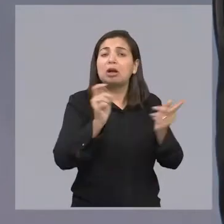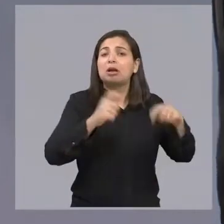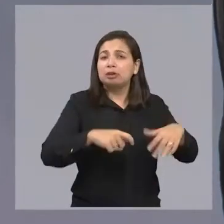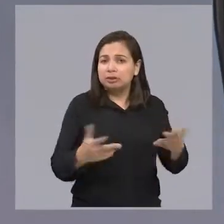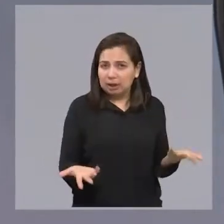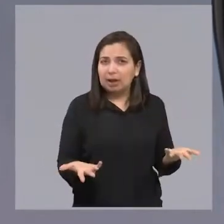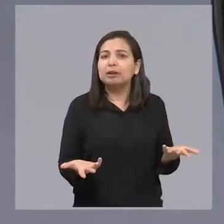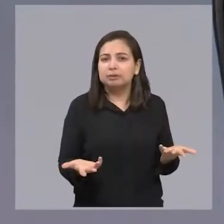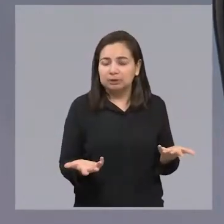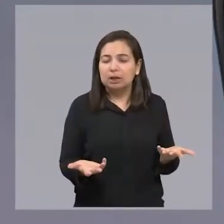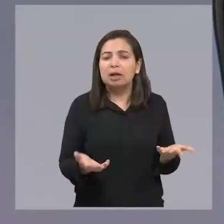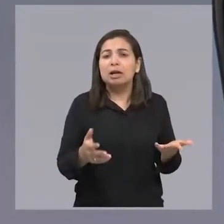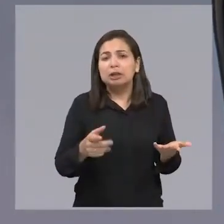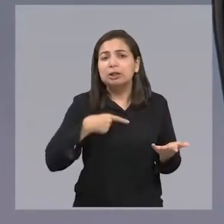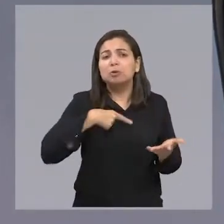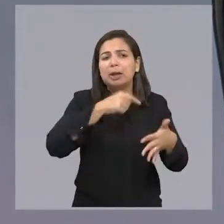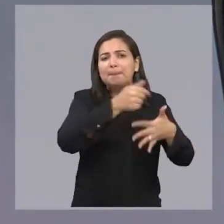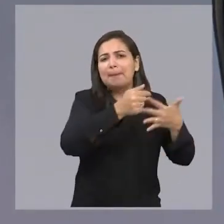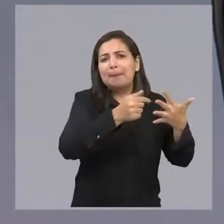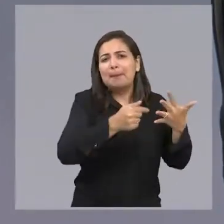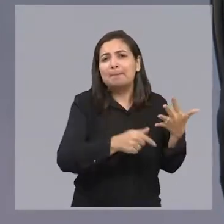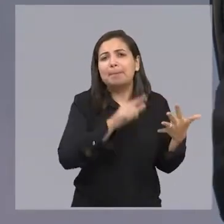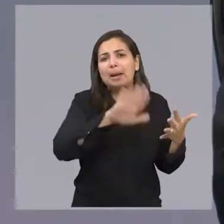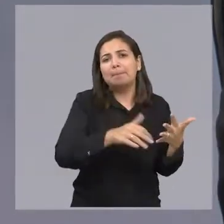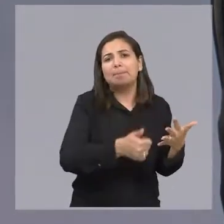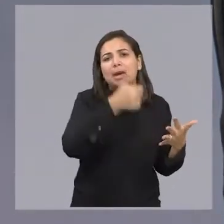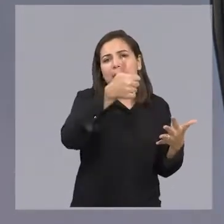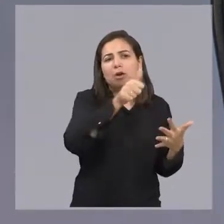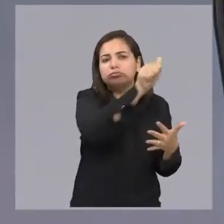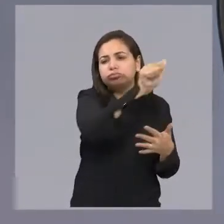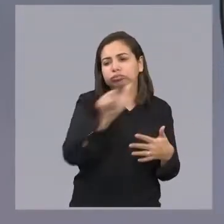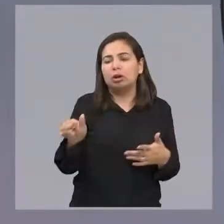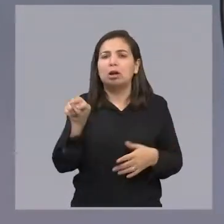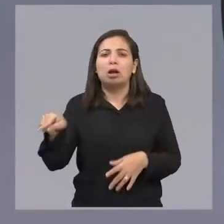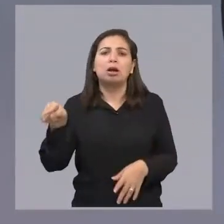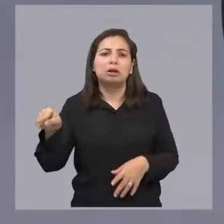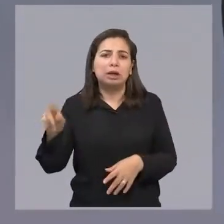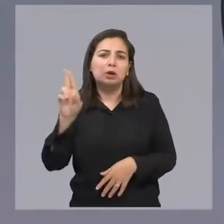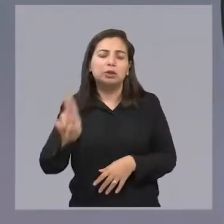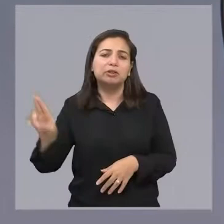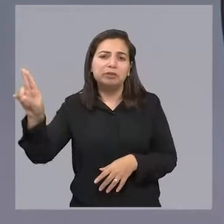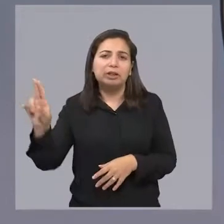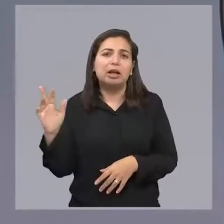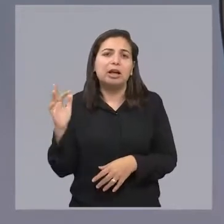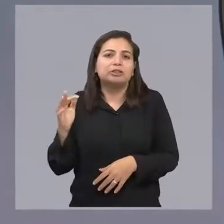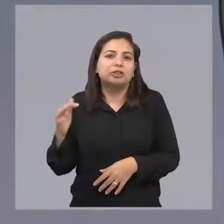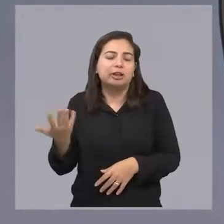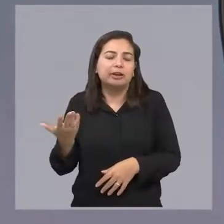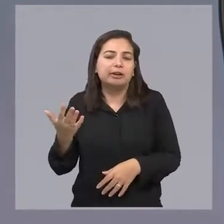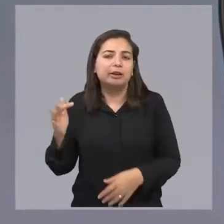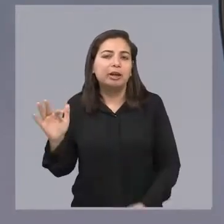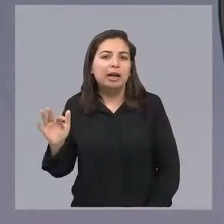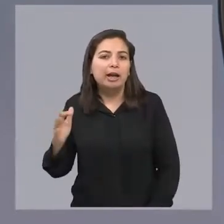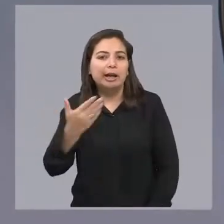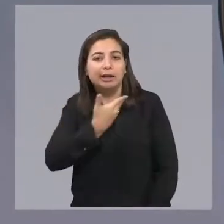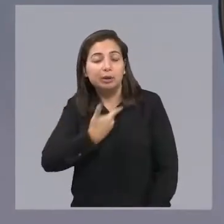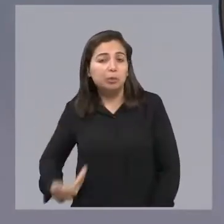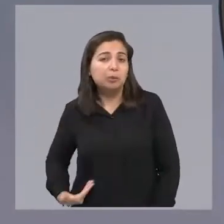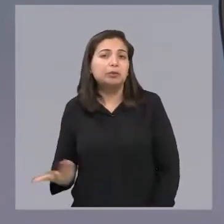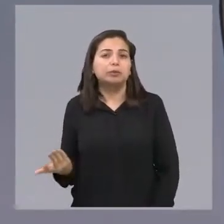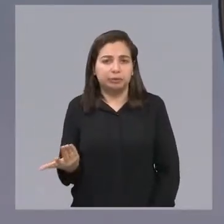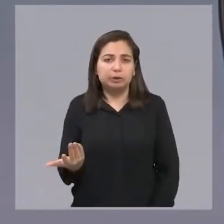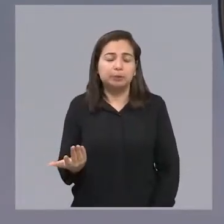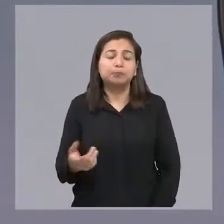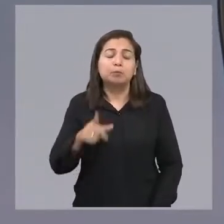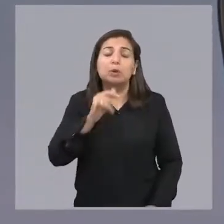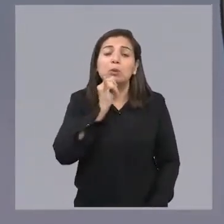educação, inclusive de nível superior, você teria talvez uma multiplicação de oportunidade para pessoas pobres se você financiasse o aluno.